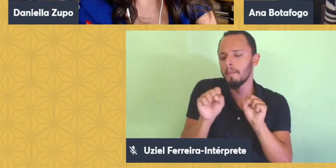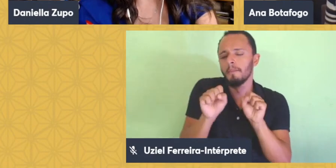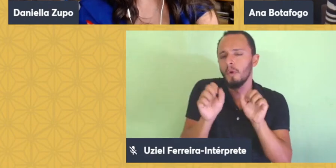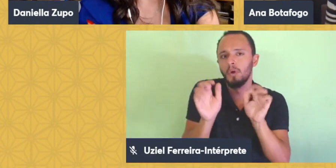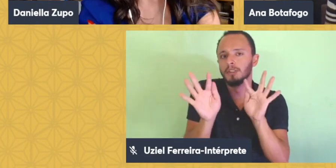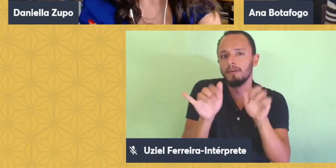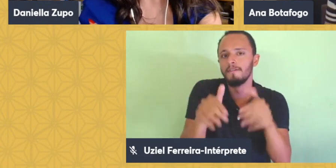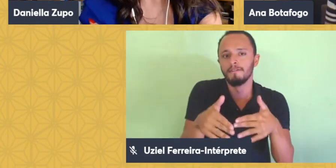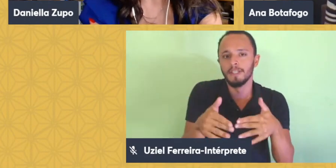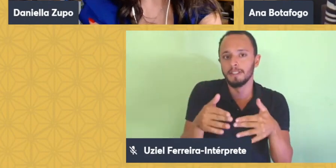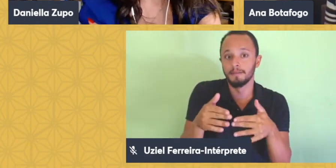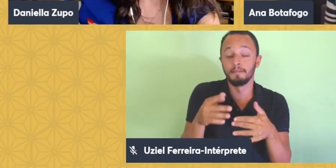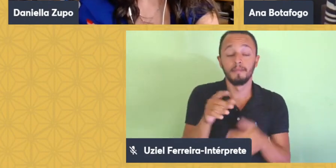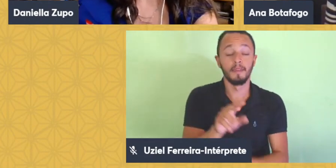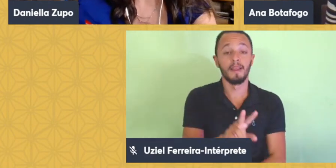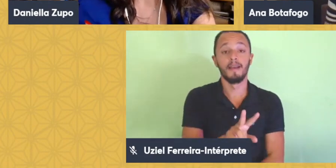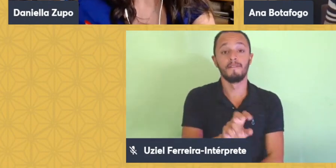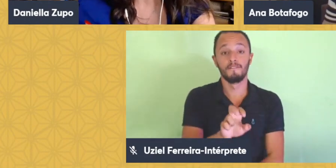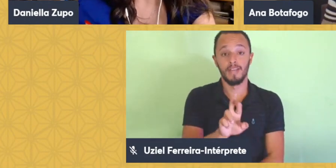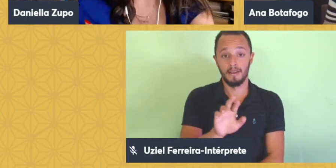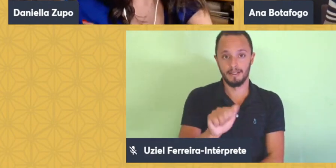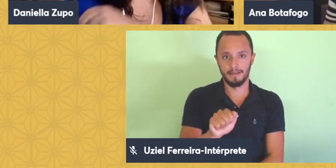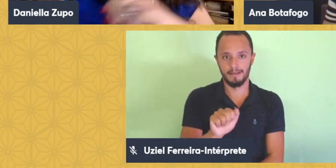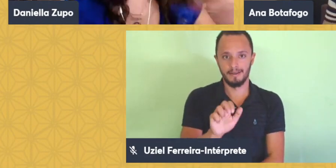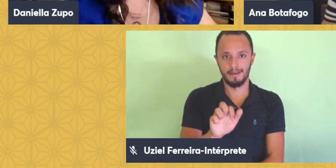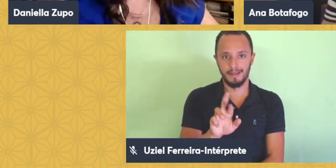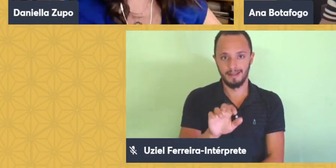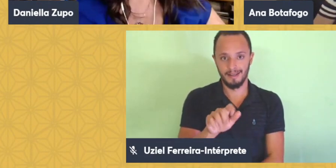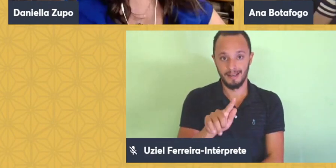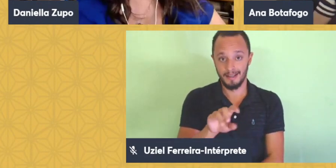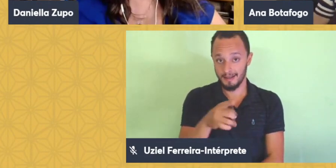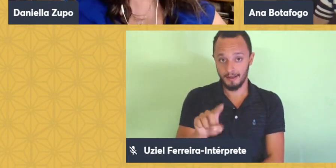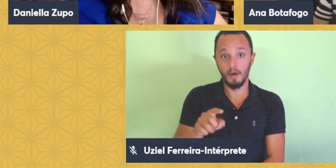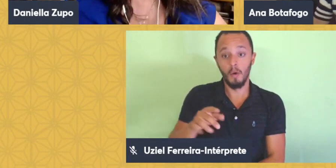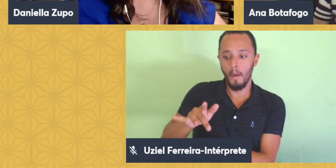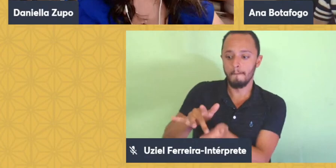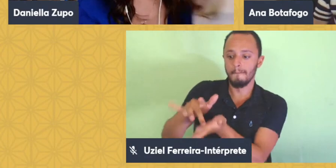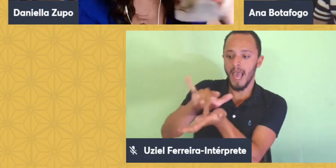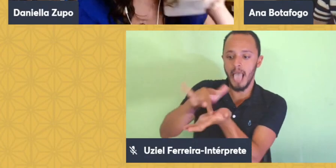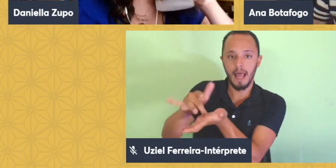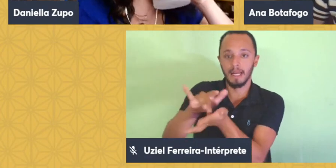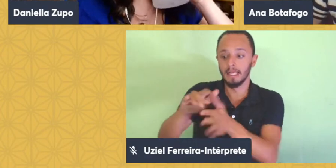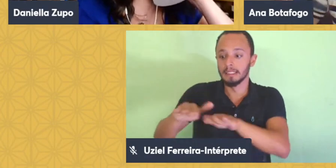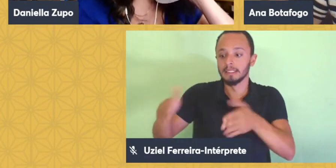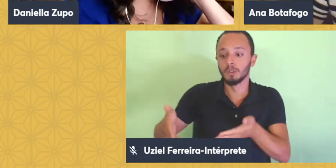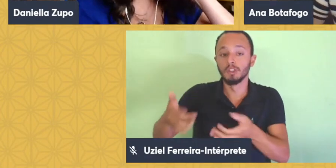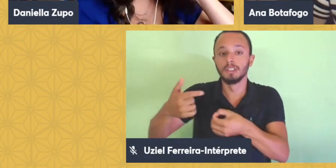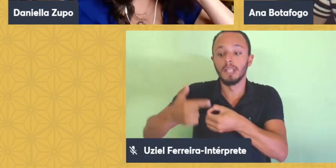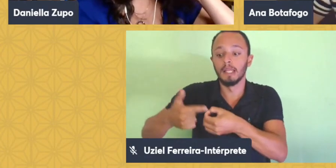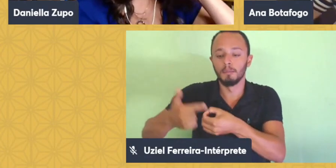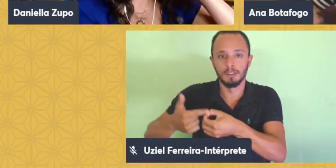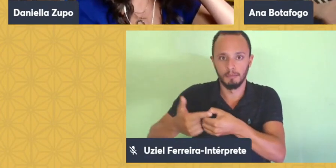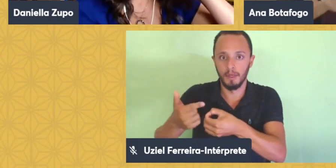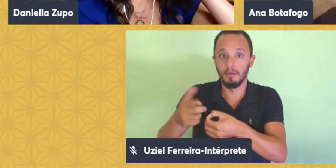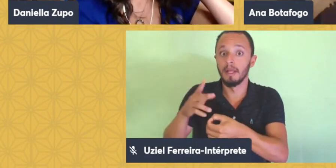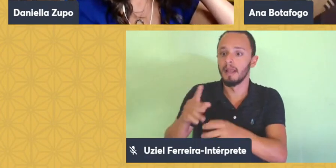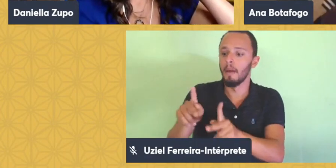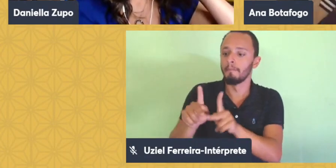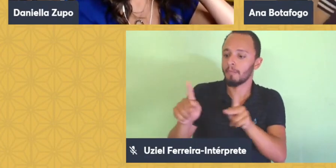aqui com isso é a Vera Aragão bailarina do Theatro Municipal e que foi que a Professora Doutora